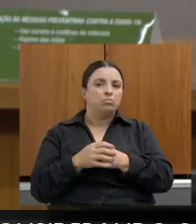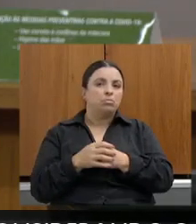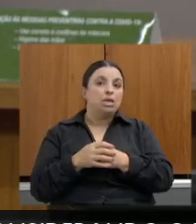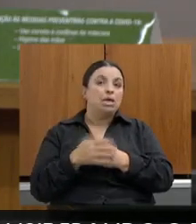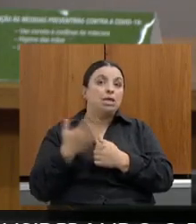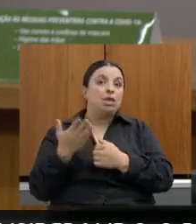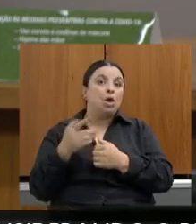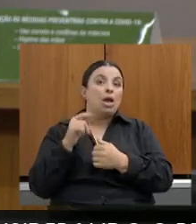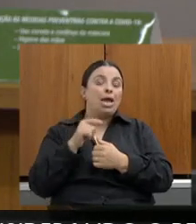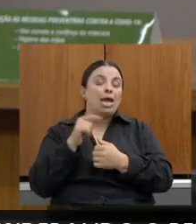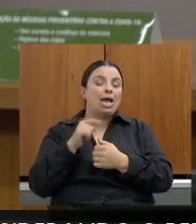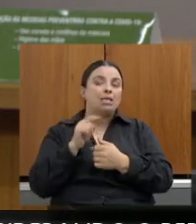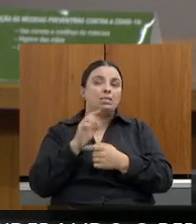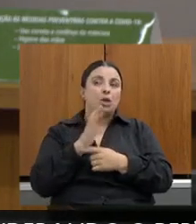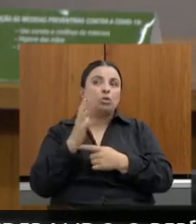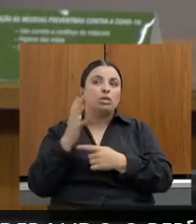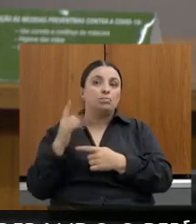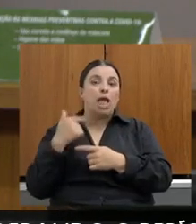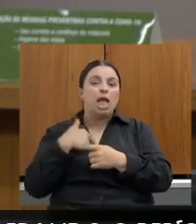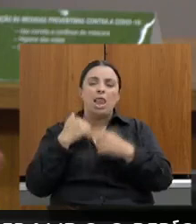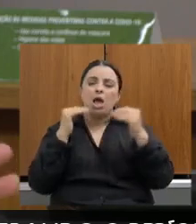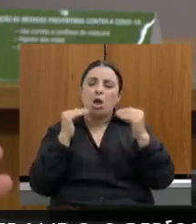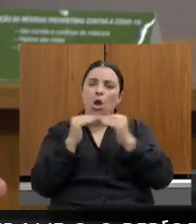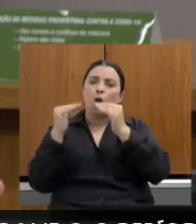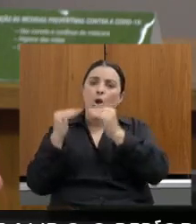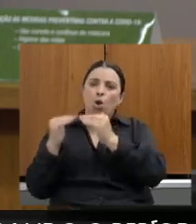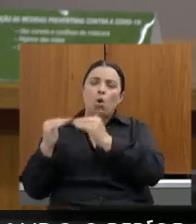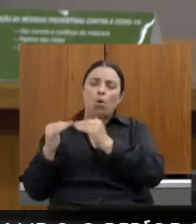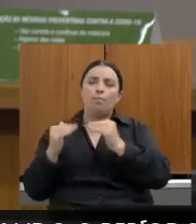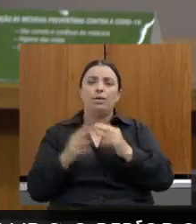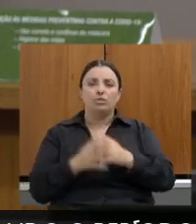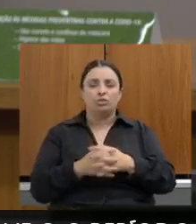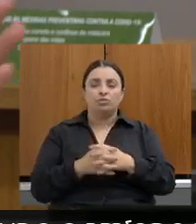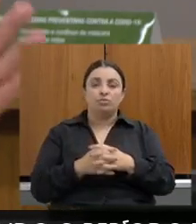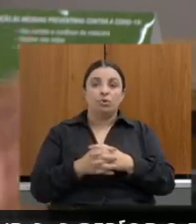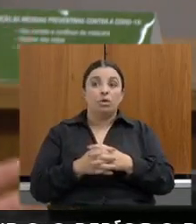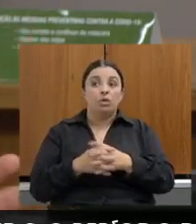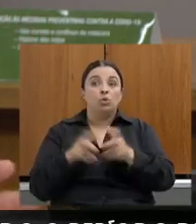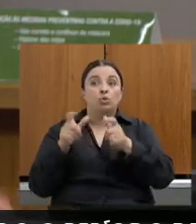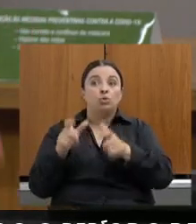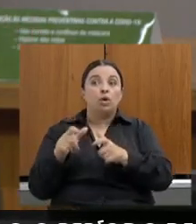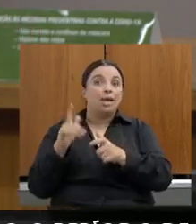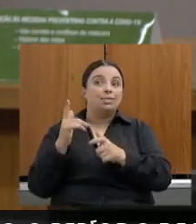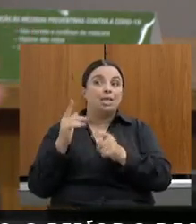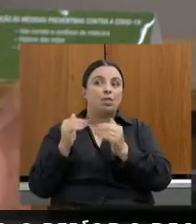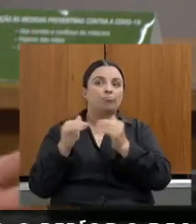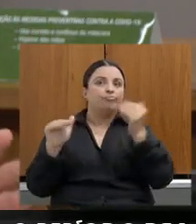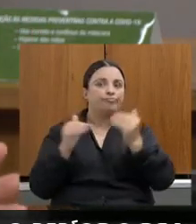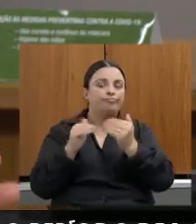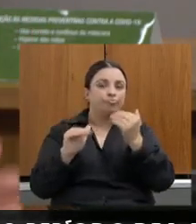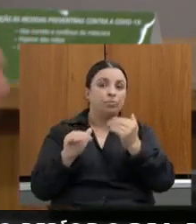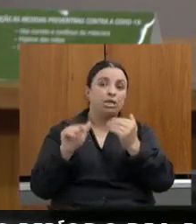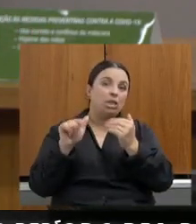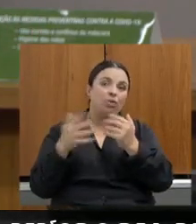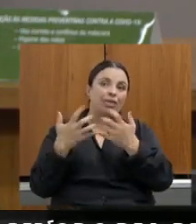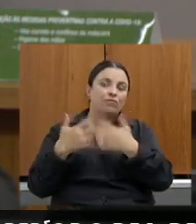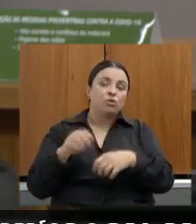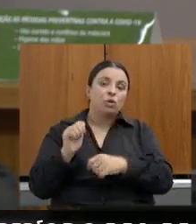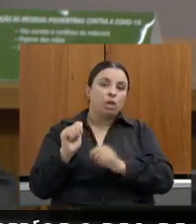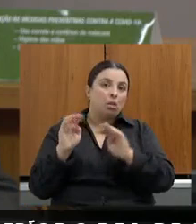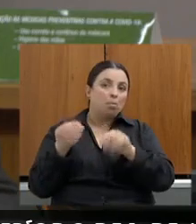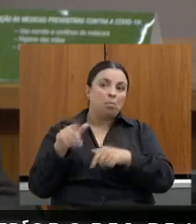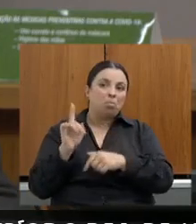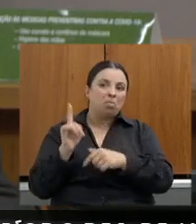é perfeitamente compatível E aí ontem não é que a gente já sabe que Nem tudo é perfeito nós